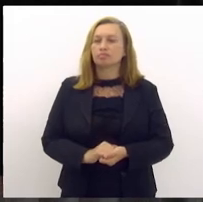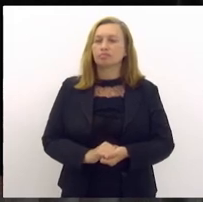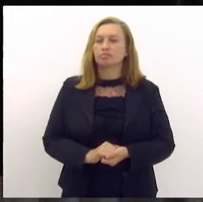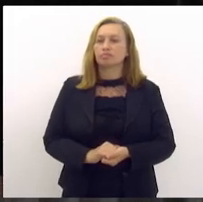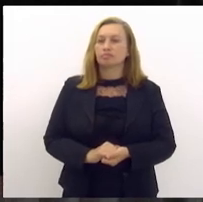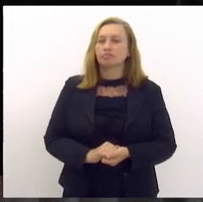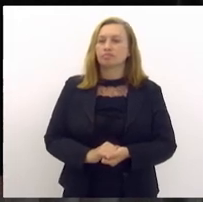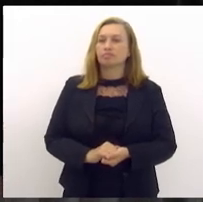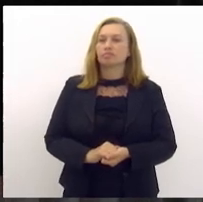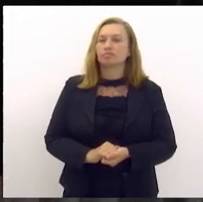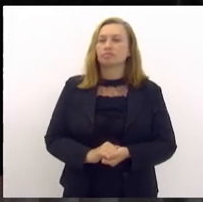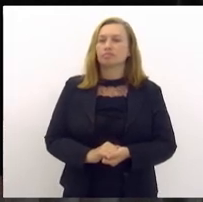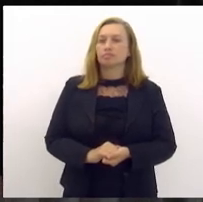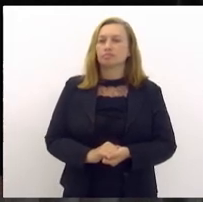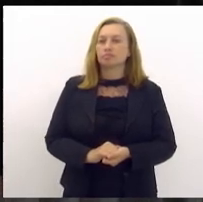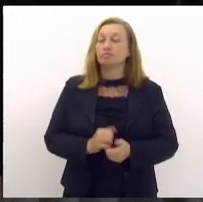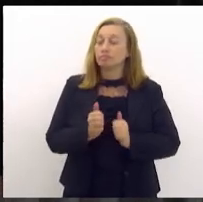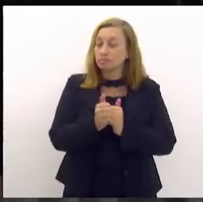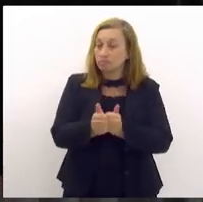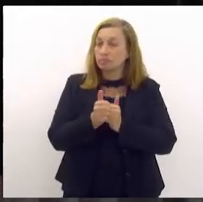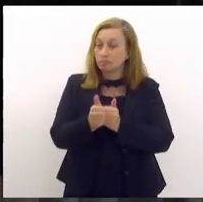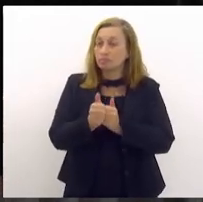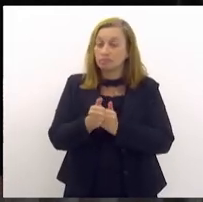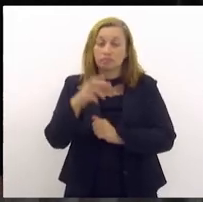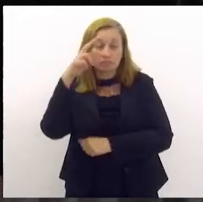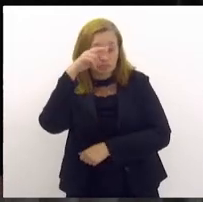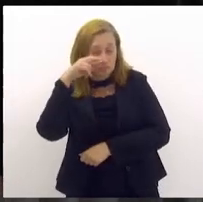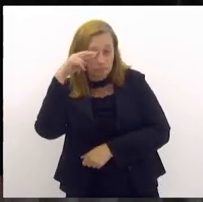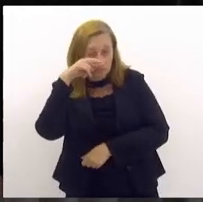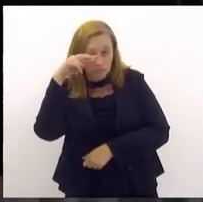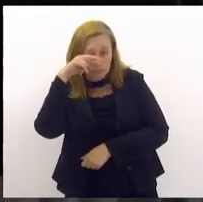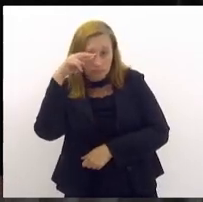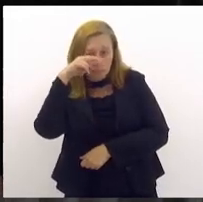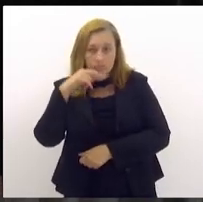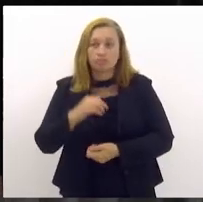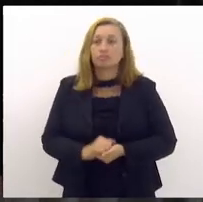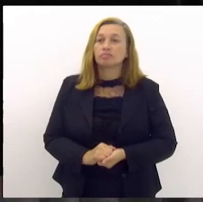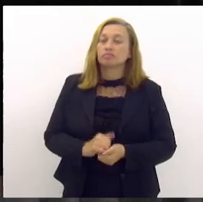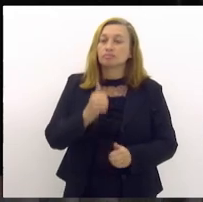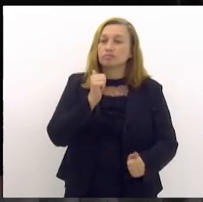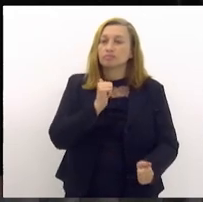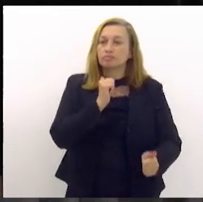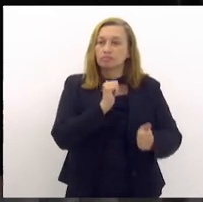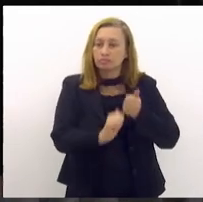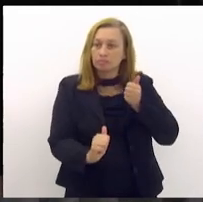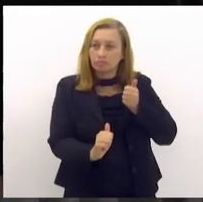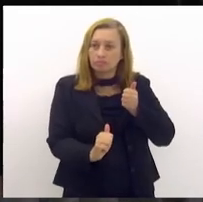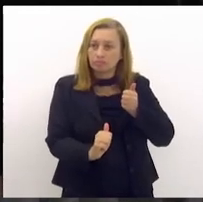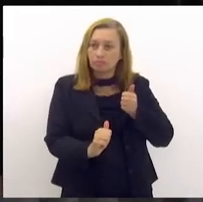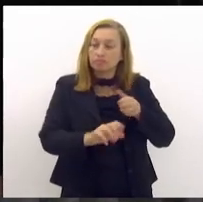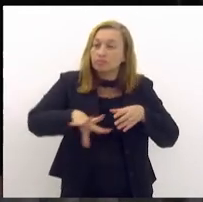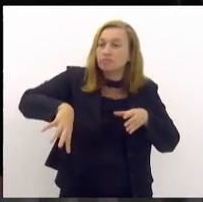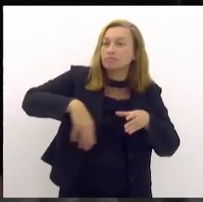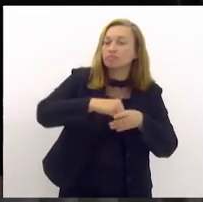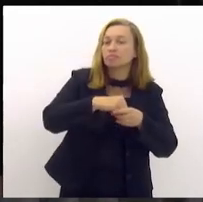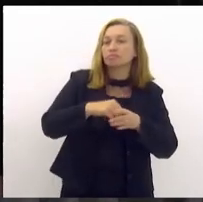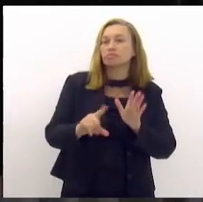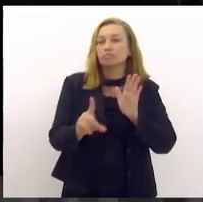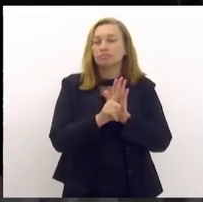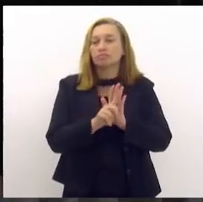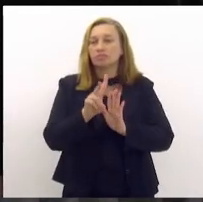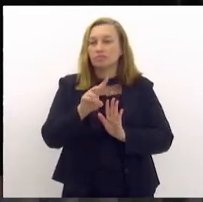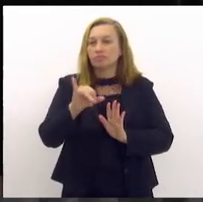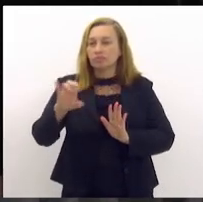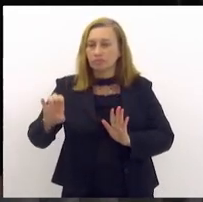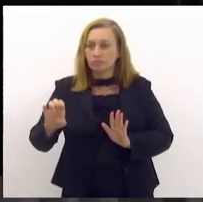nós estamos também acompanhando, fiscalizando partidas de futebol com implementação da Lei Vini Júnior,